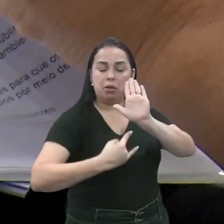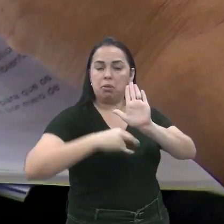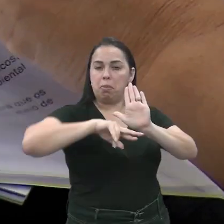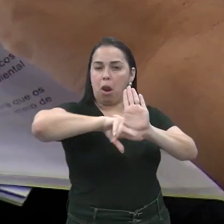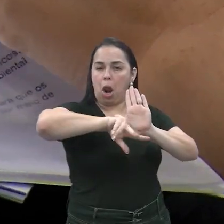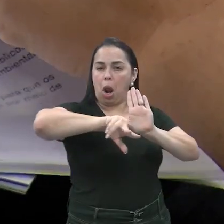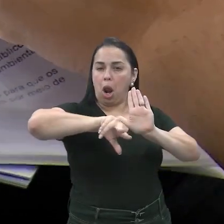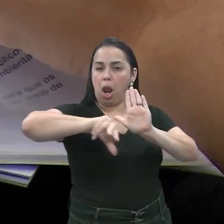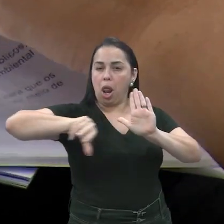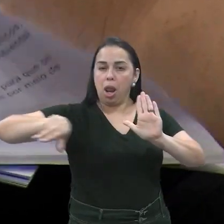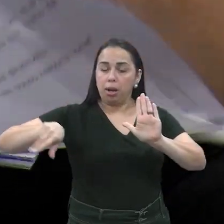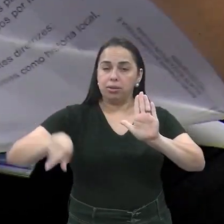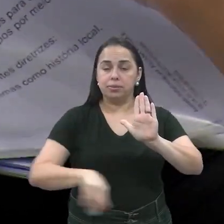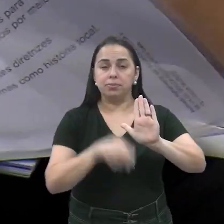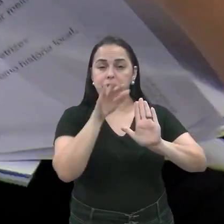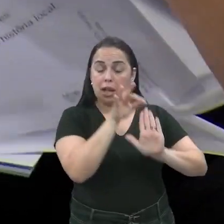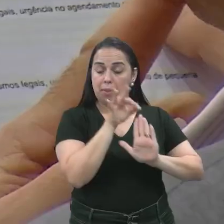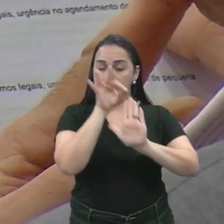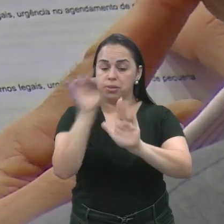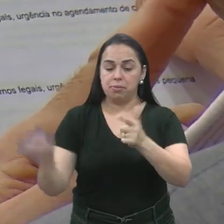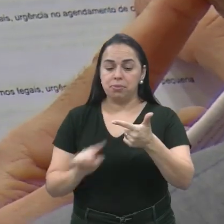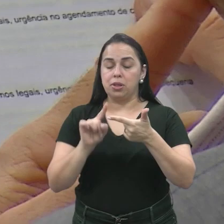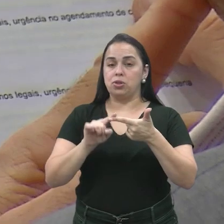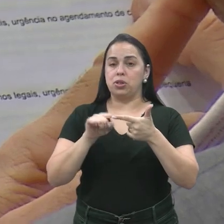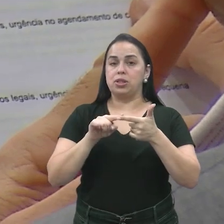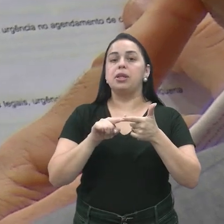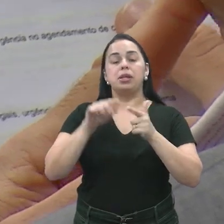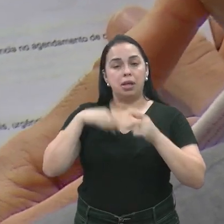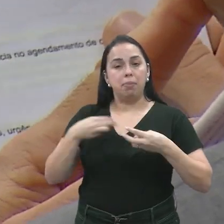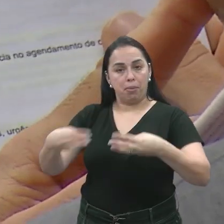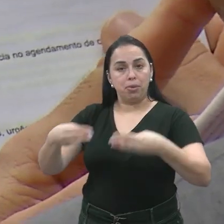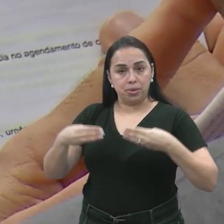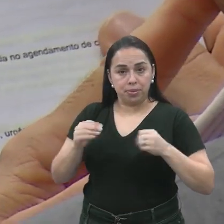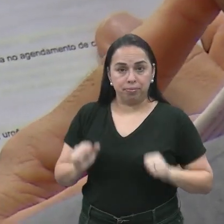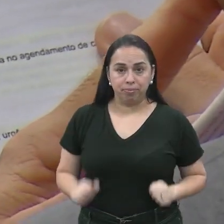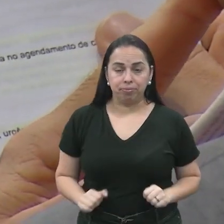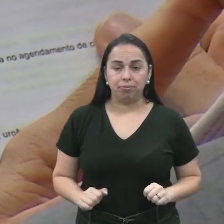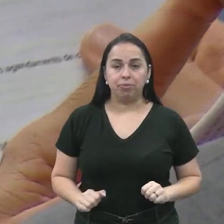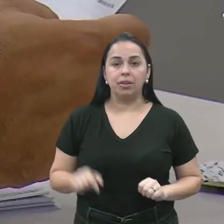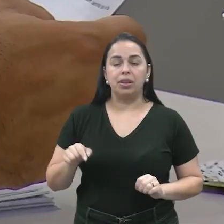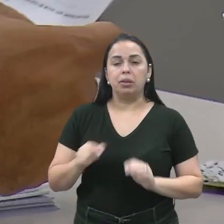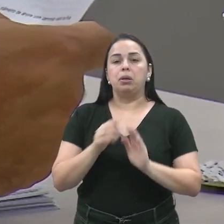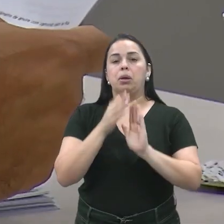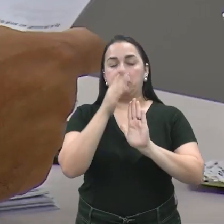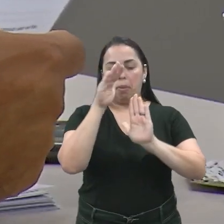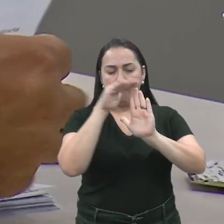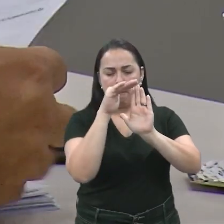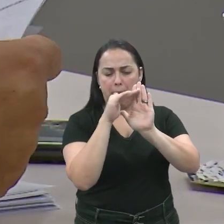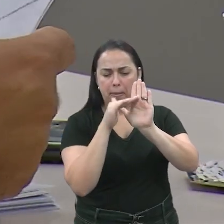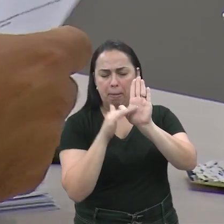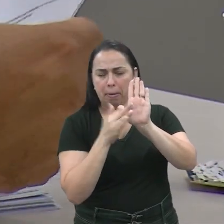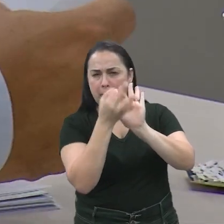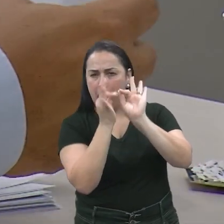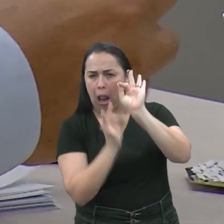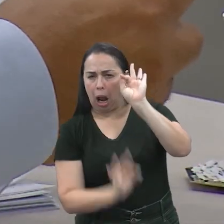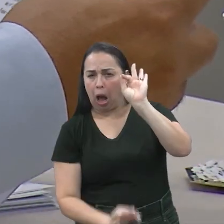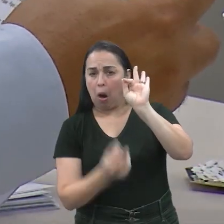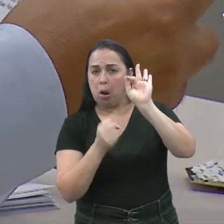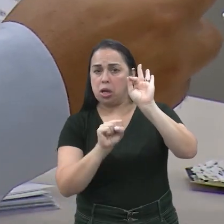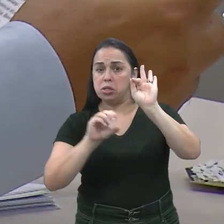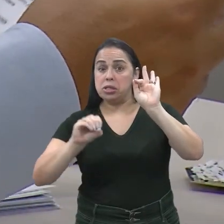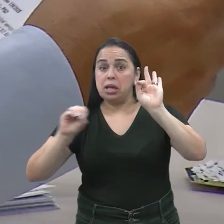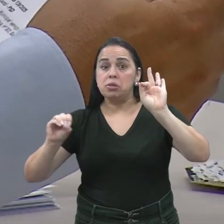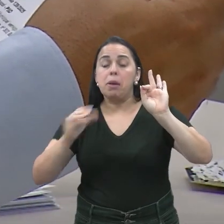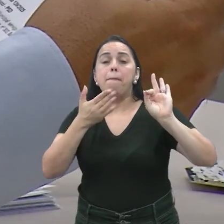a apreciação de diversos documentos, entre requerimentos, indicações e moções. Uma pauta extensa com a análise de mais